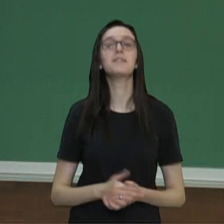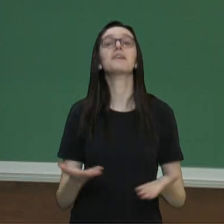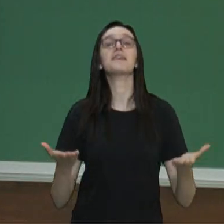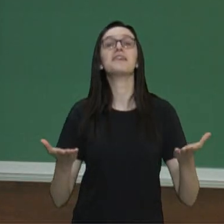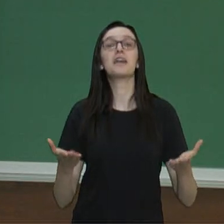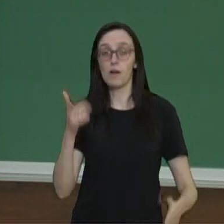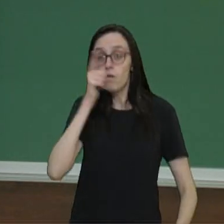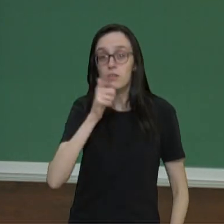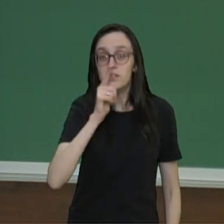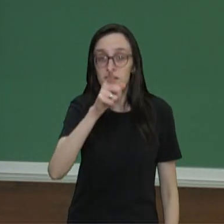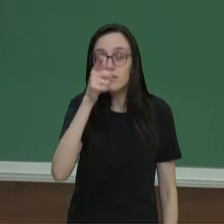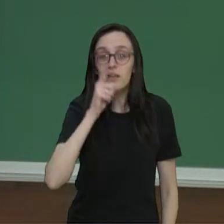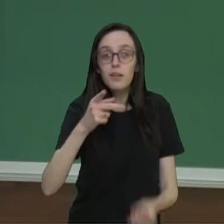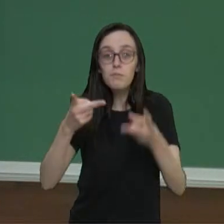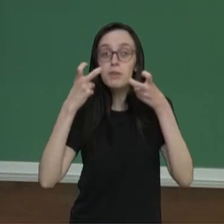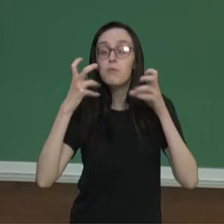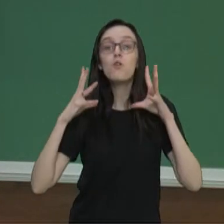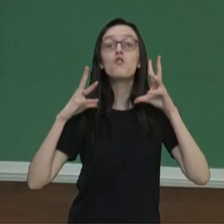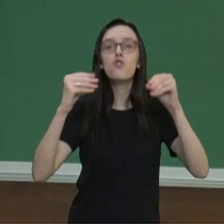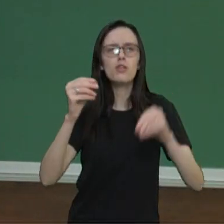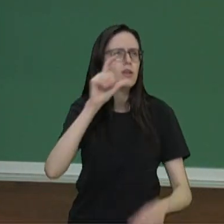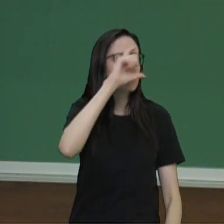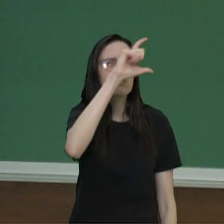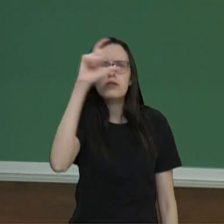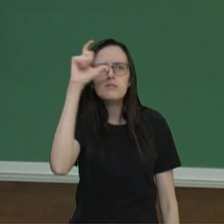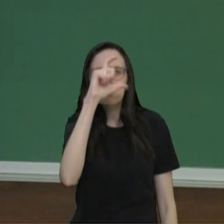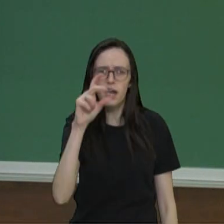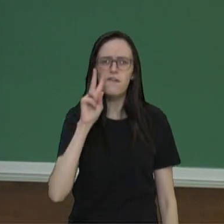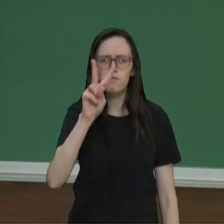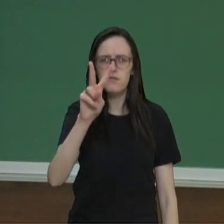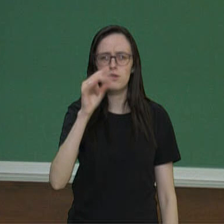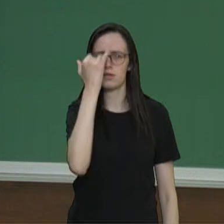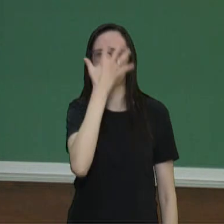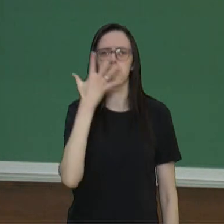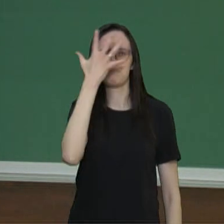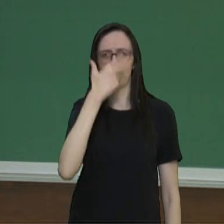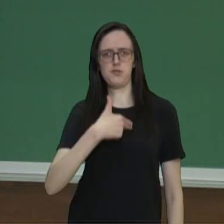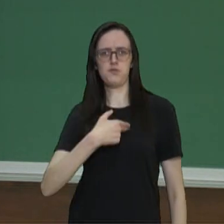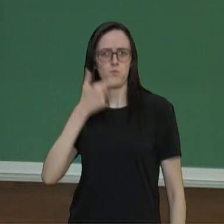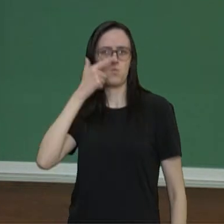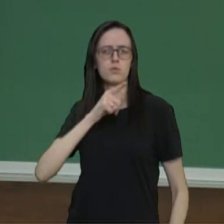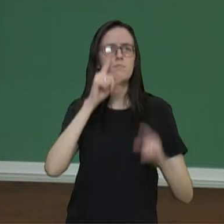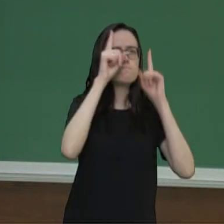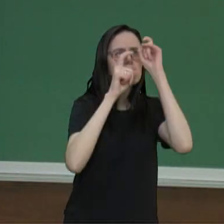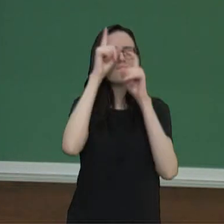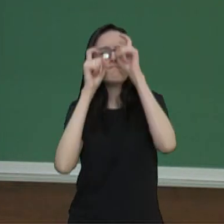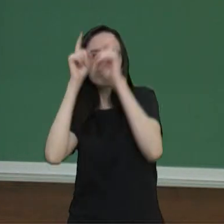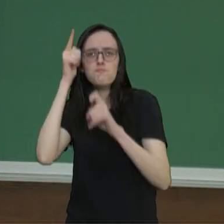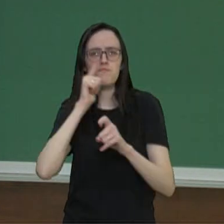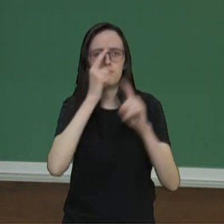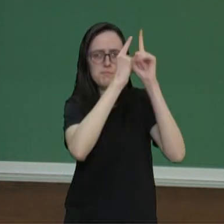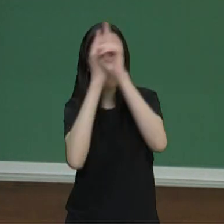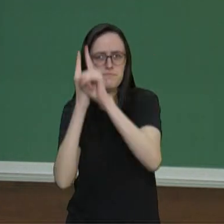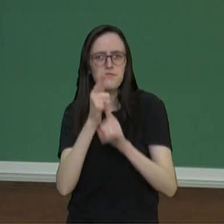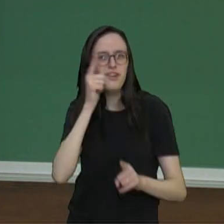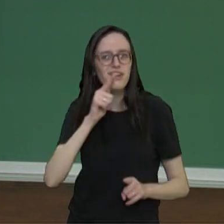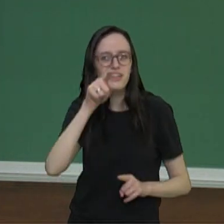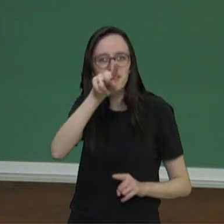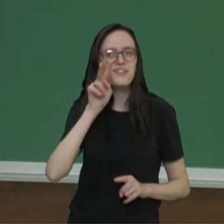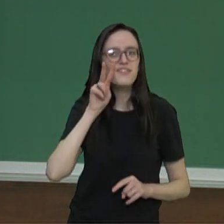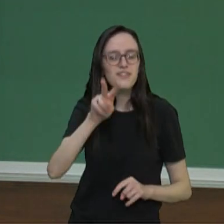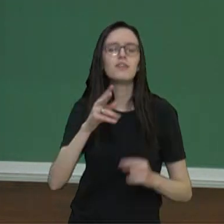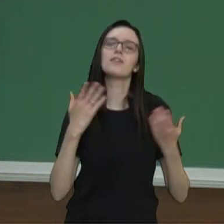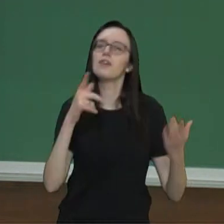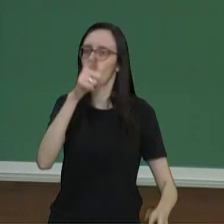E aí, conseguiu perceber todas as carinhas do Getúlio Vargas? Todas as expressões do Getúlio Vargas aí que ficaram na sua